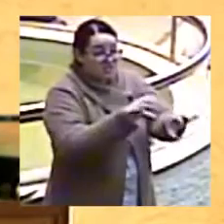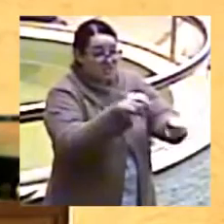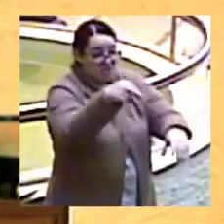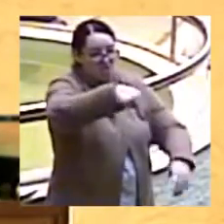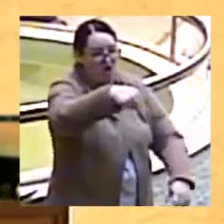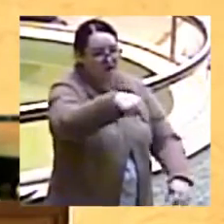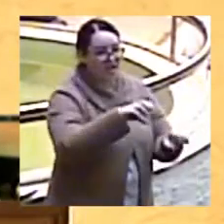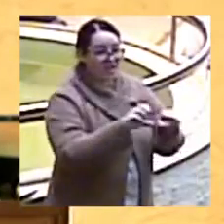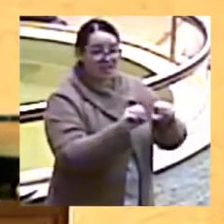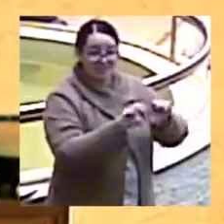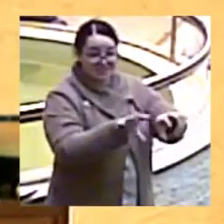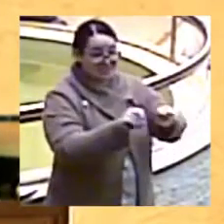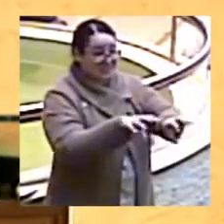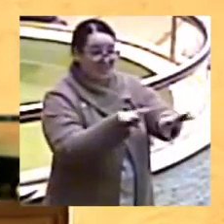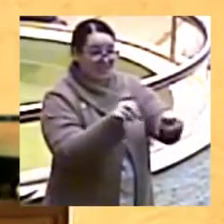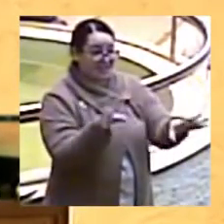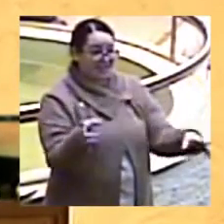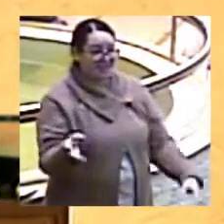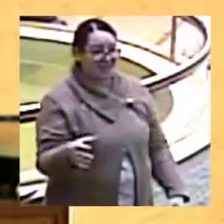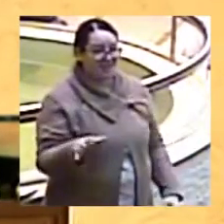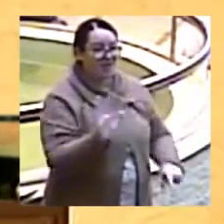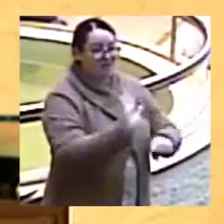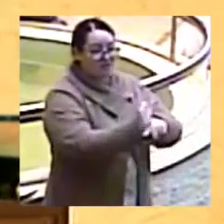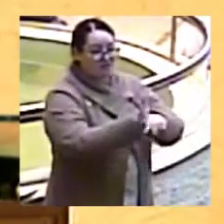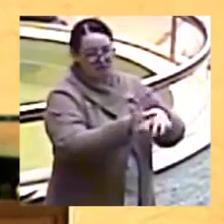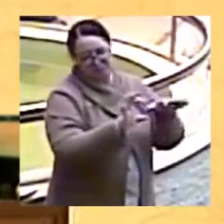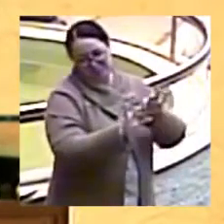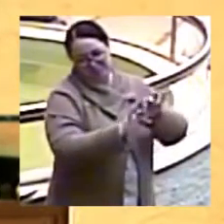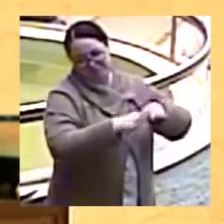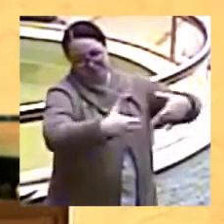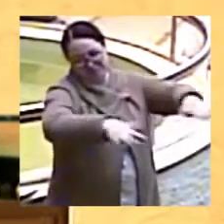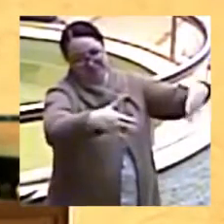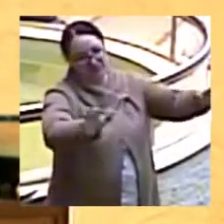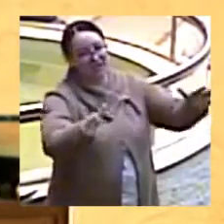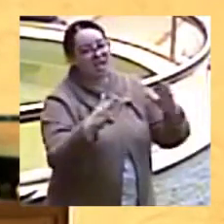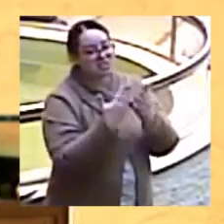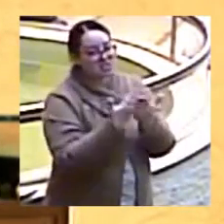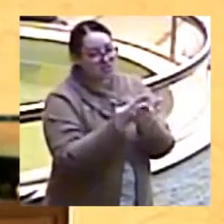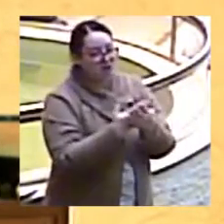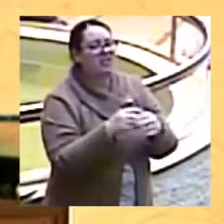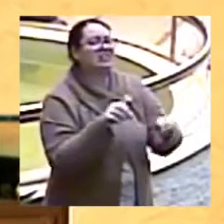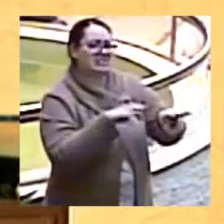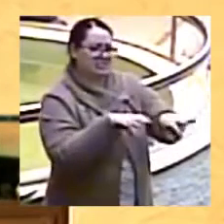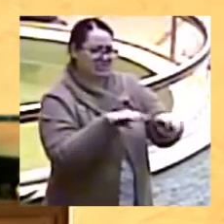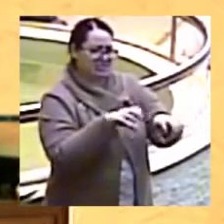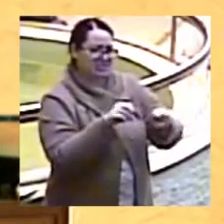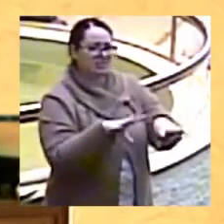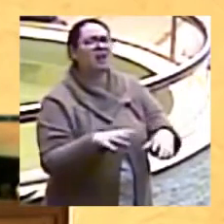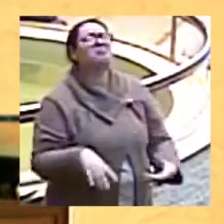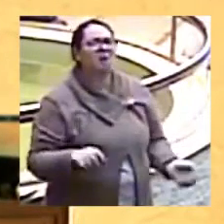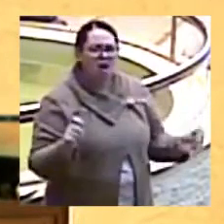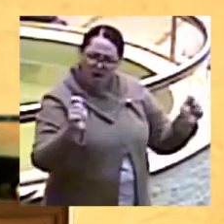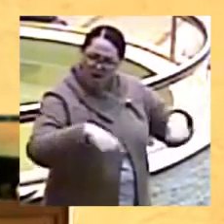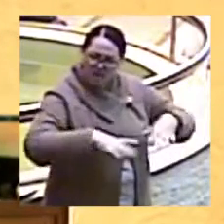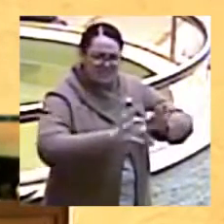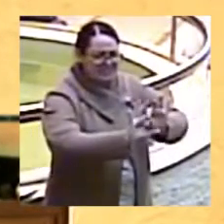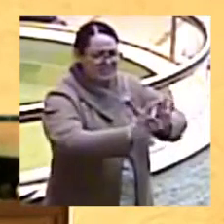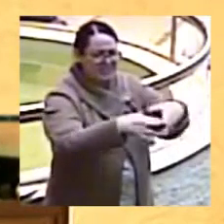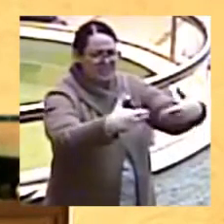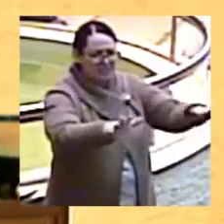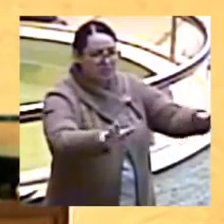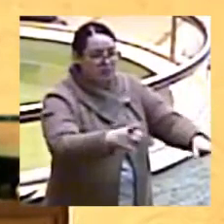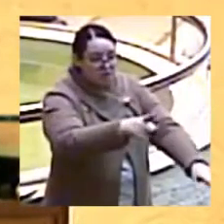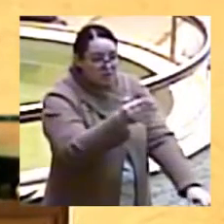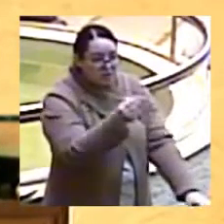nos filmes, seriados, é ensinado nas escolas. e você não pode falar absolutamente nada,